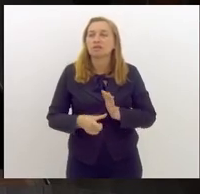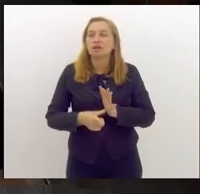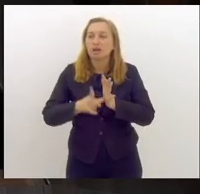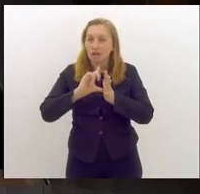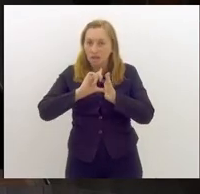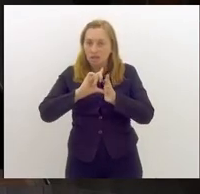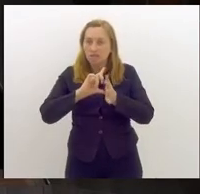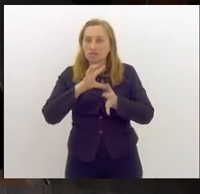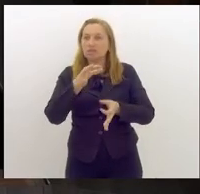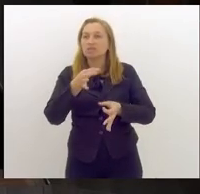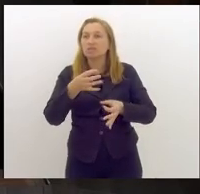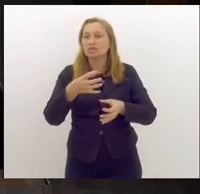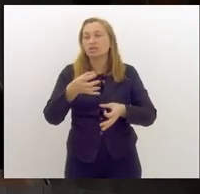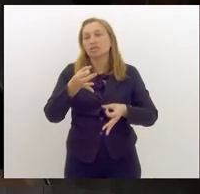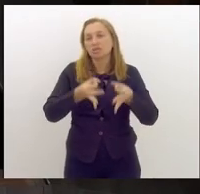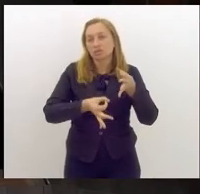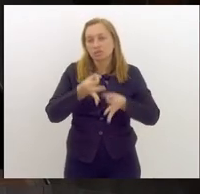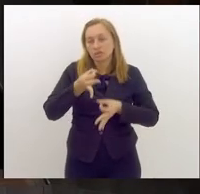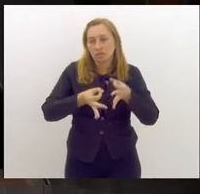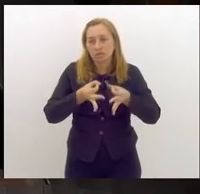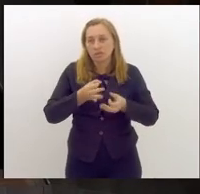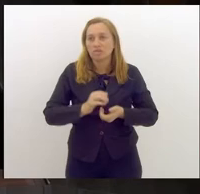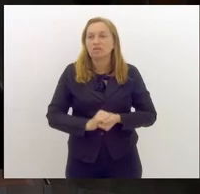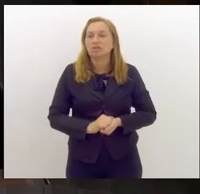de ser julgado ele